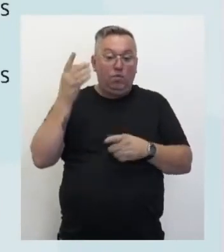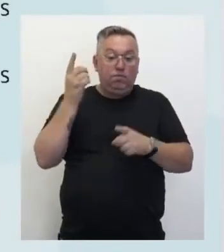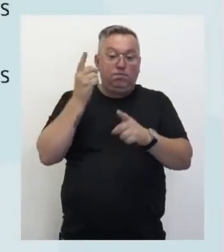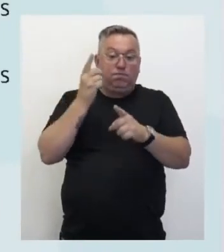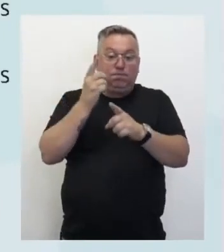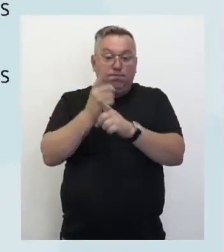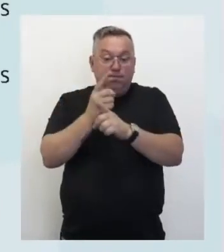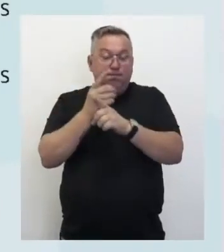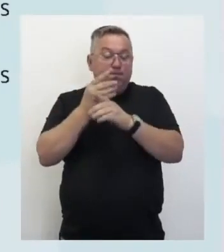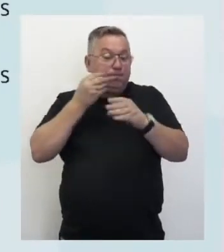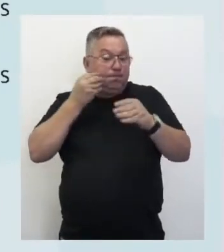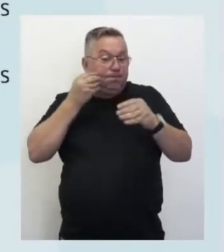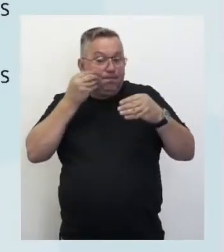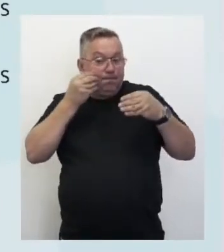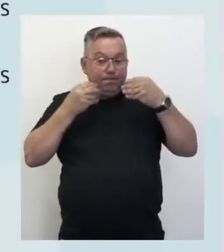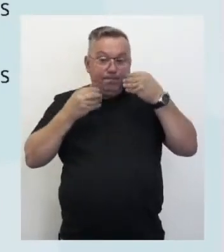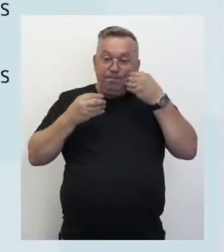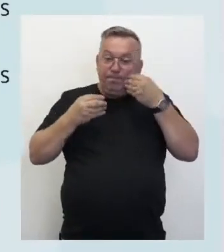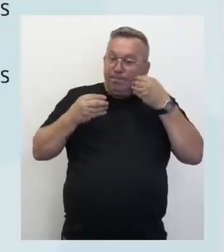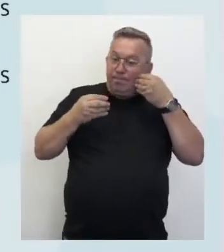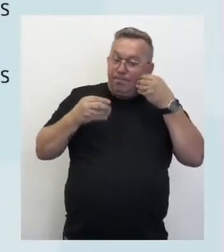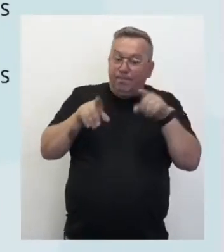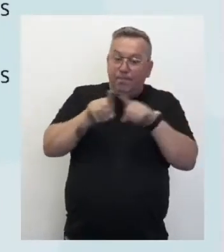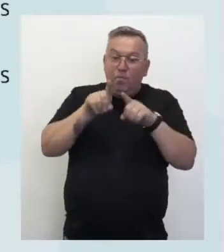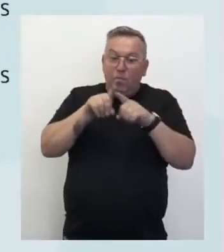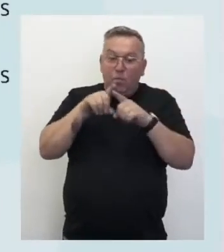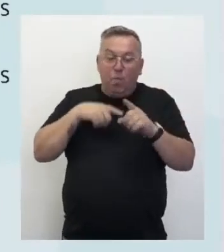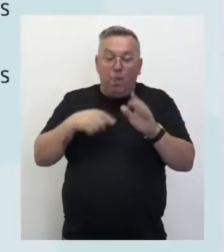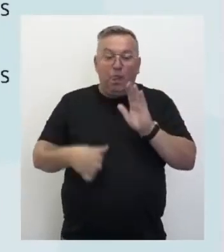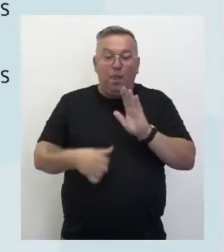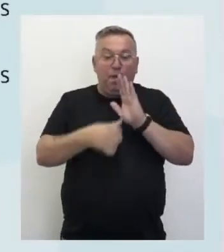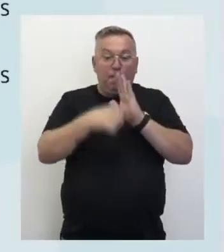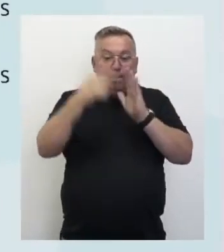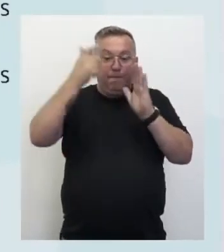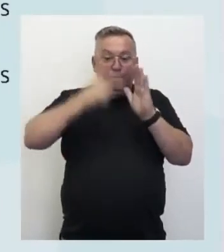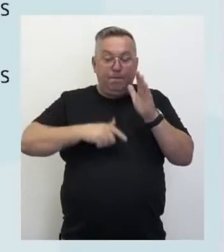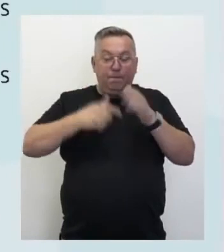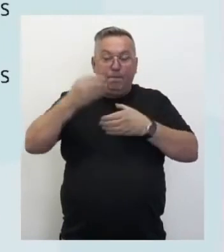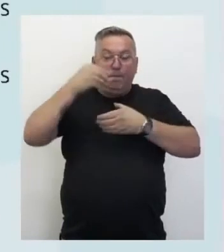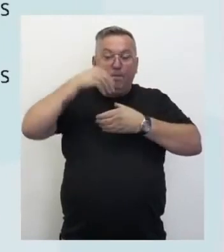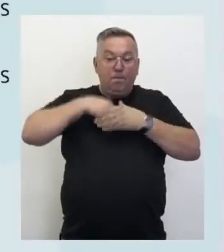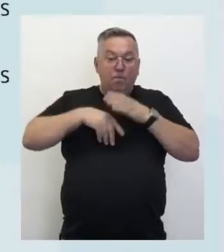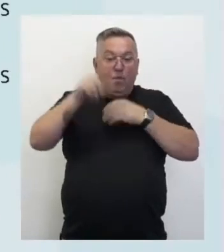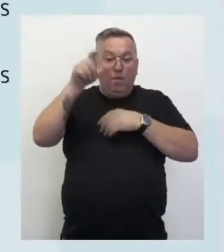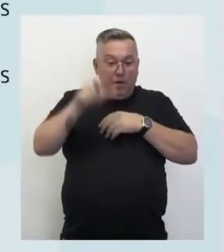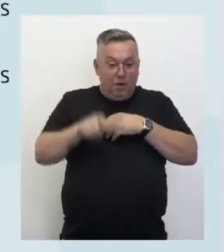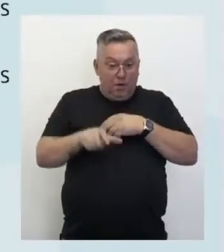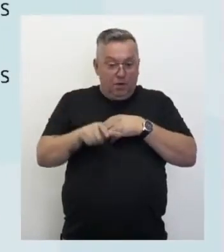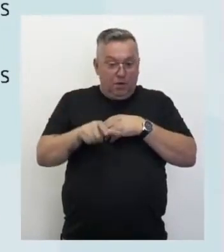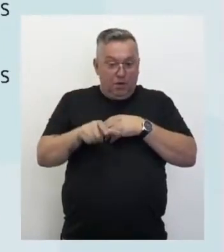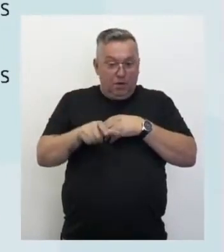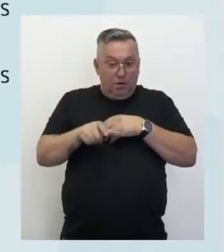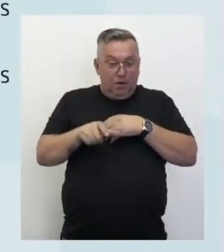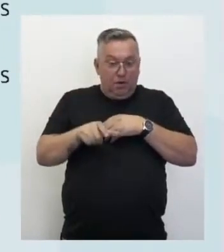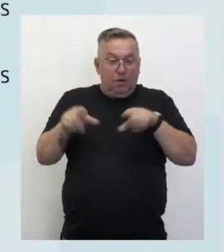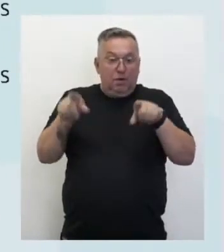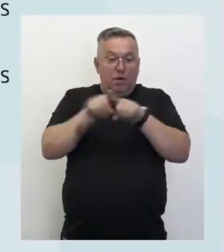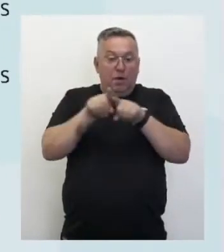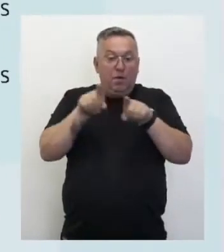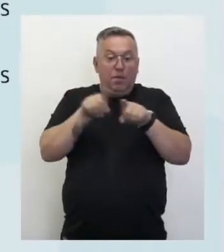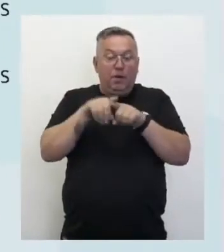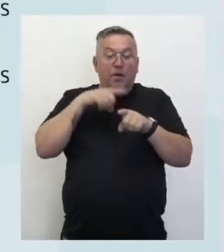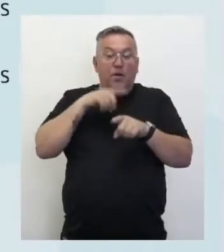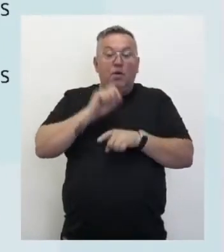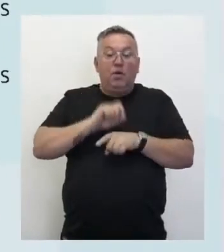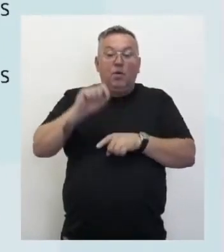encontros, experiências que envolvem identidade, subjetividade das pessoas. É nele